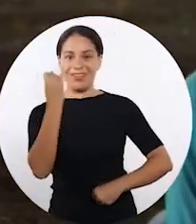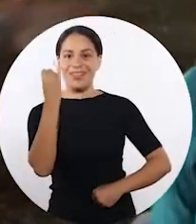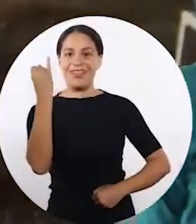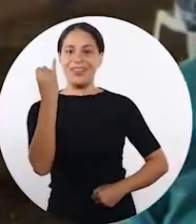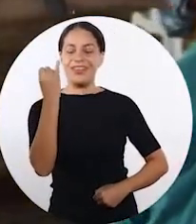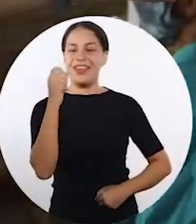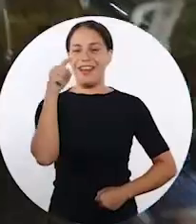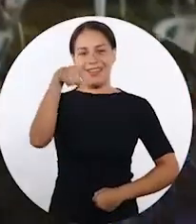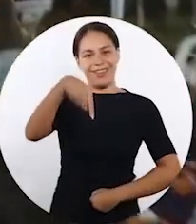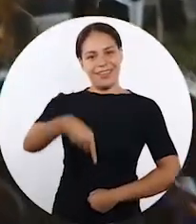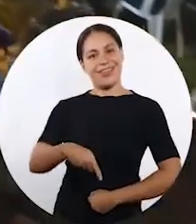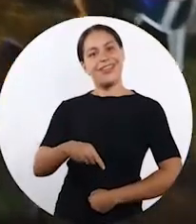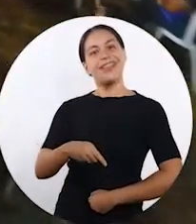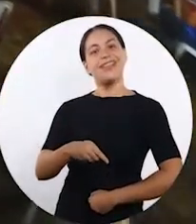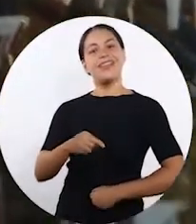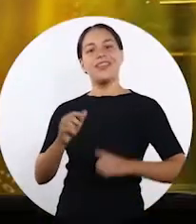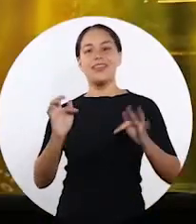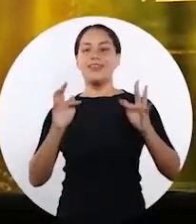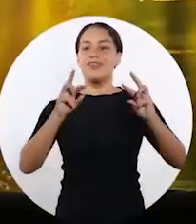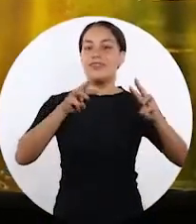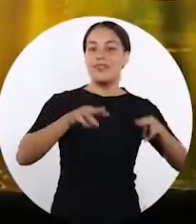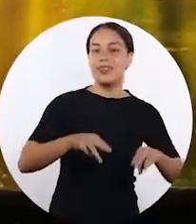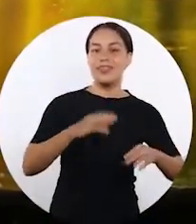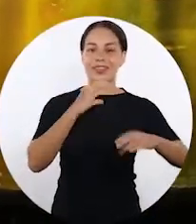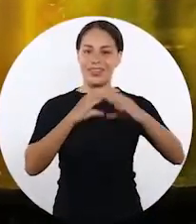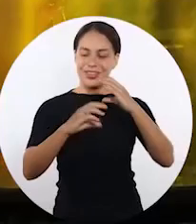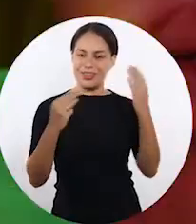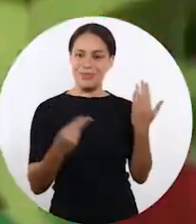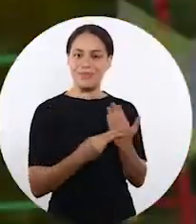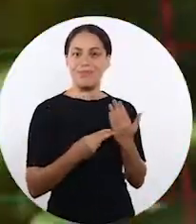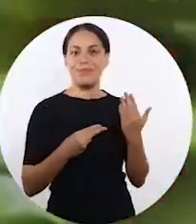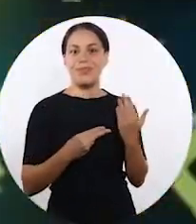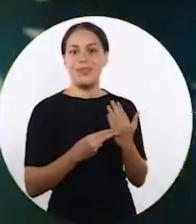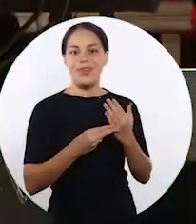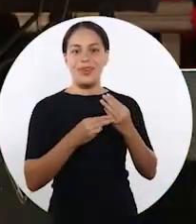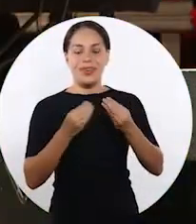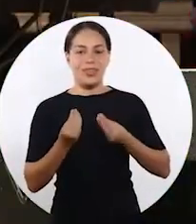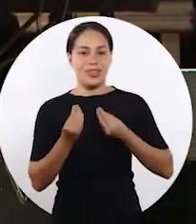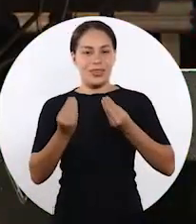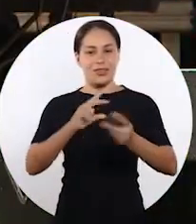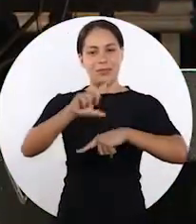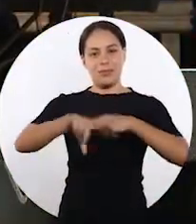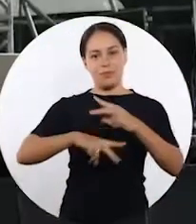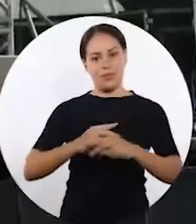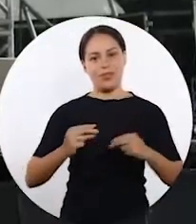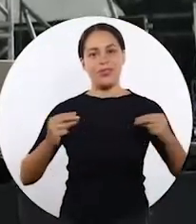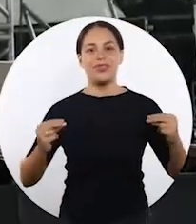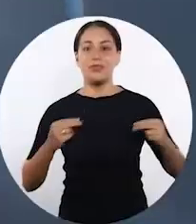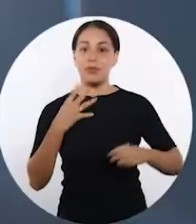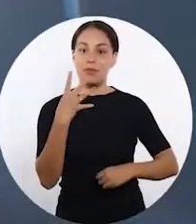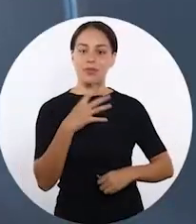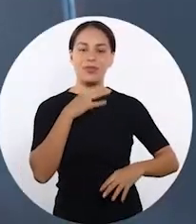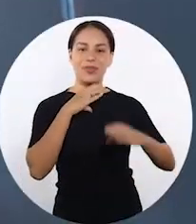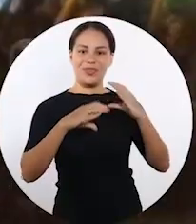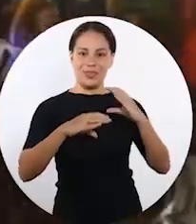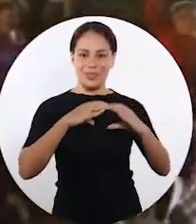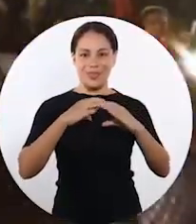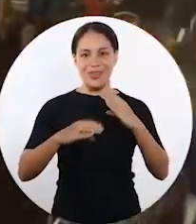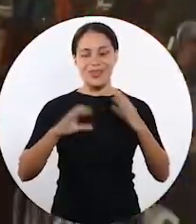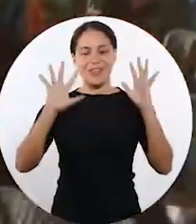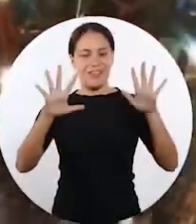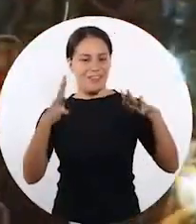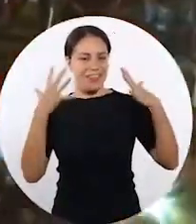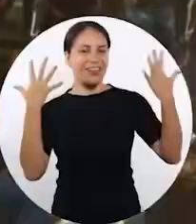programação é aqui, a grande final do Canta Timon Gospel, que premiou 4 talentosos artistas timonenses